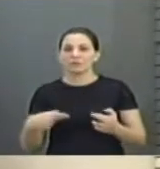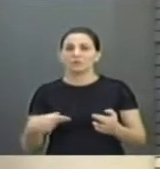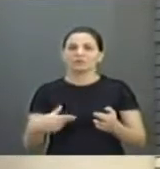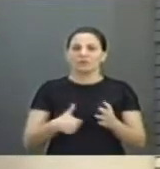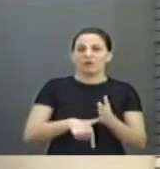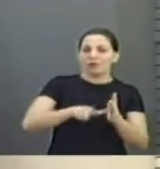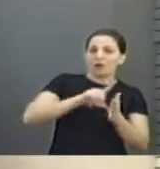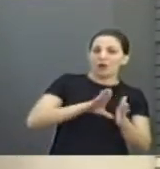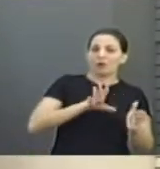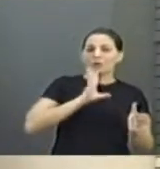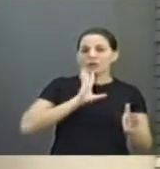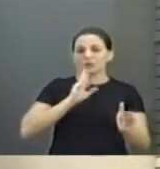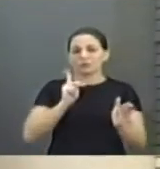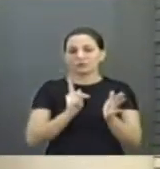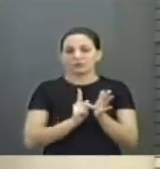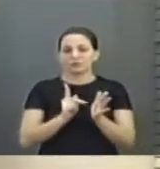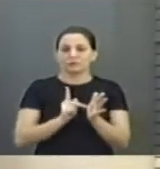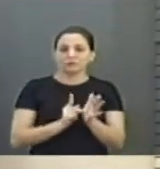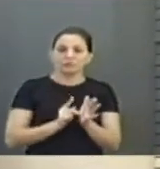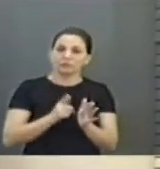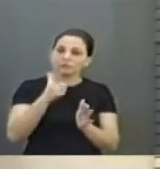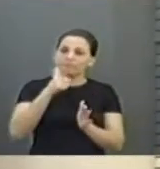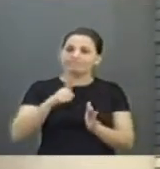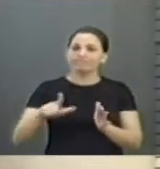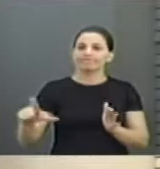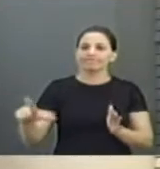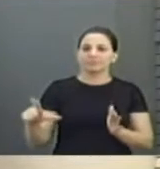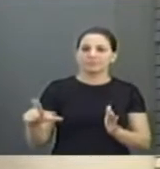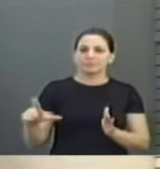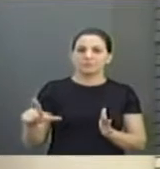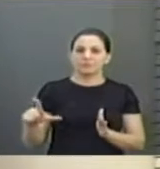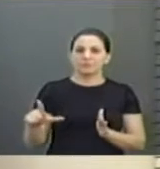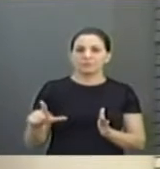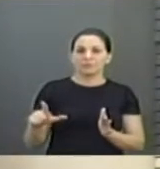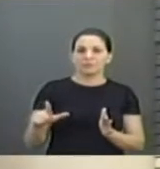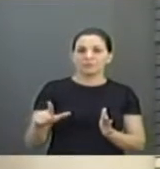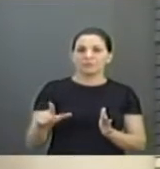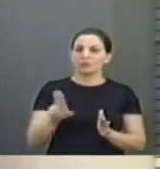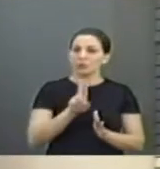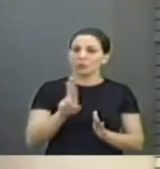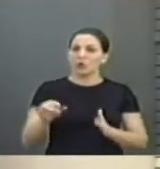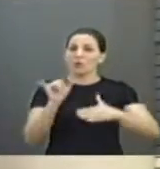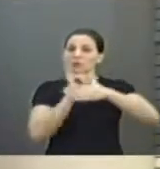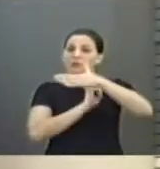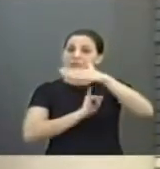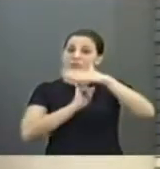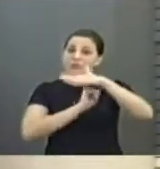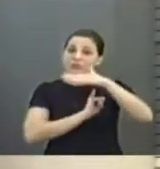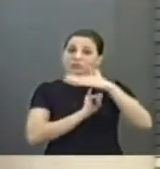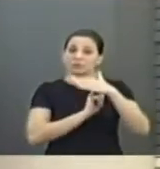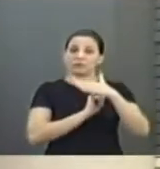e, mais uma vez, botando o nome de uma instituição